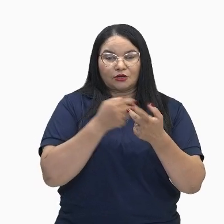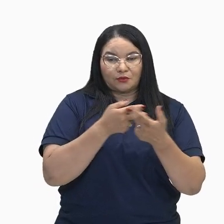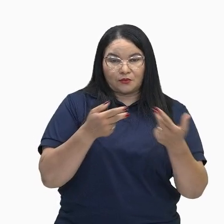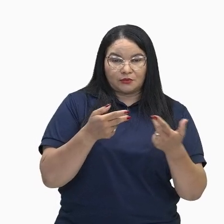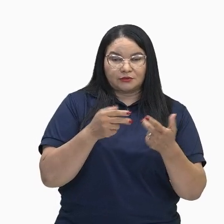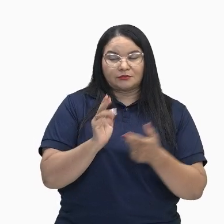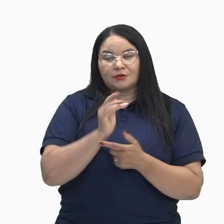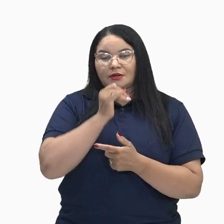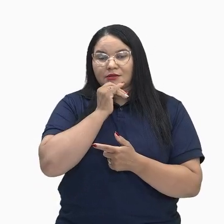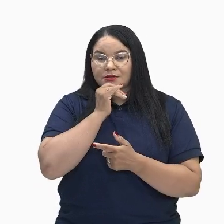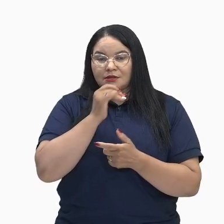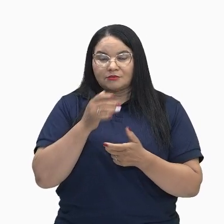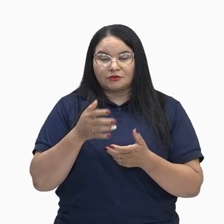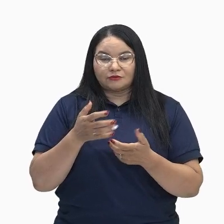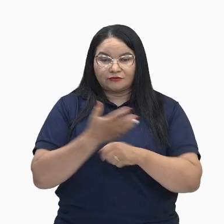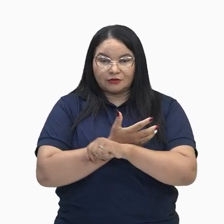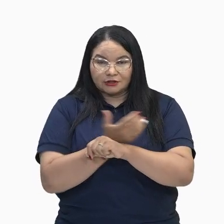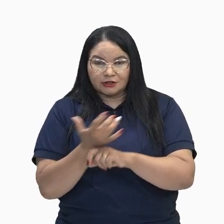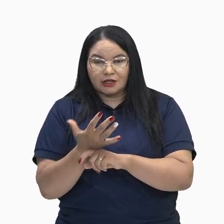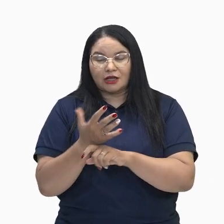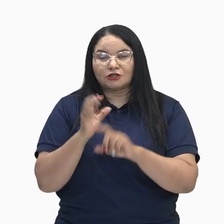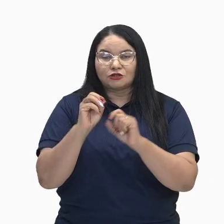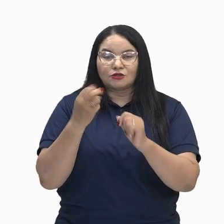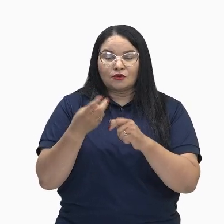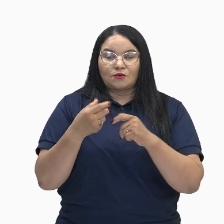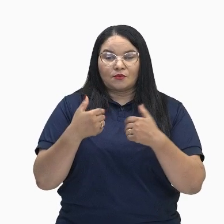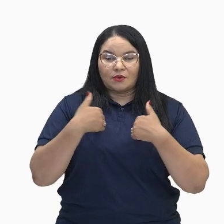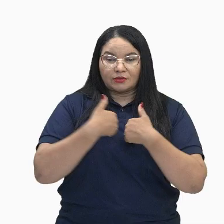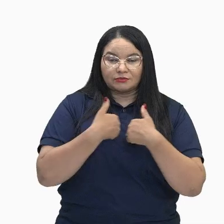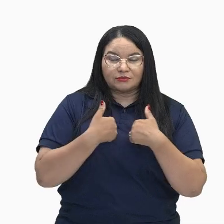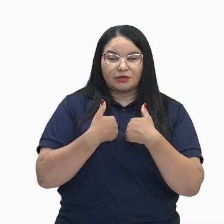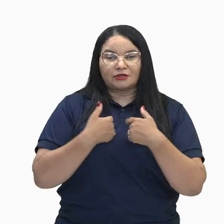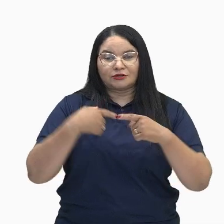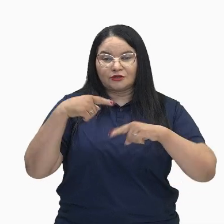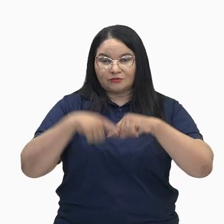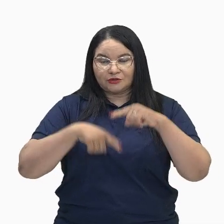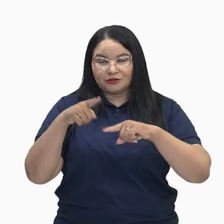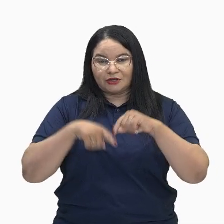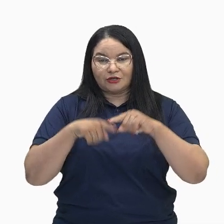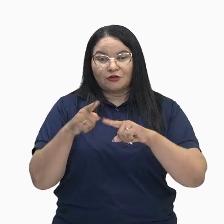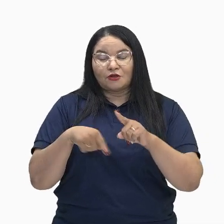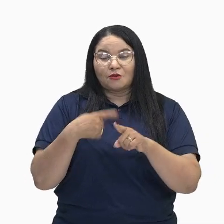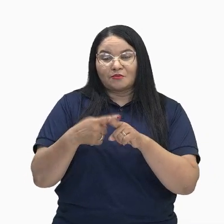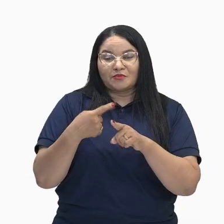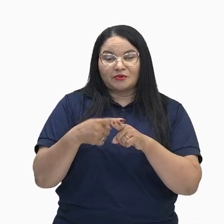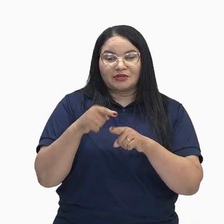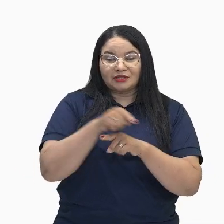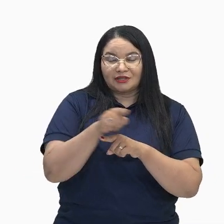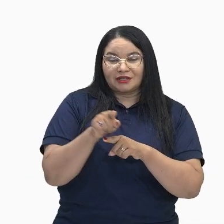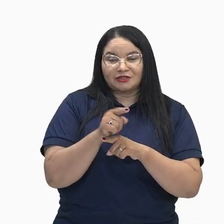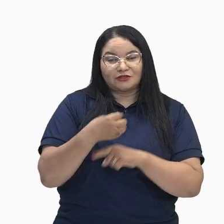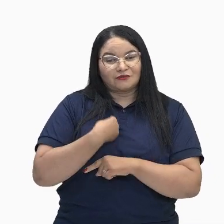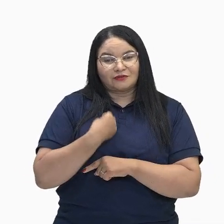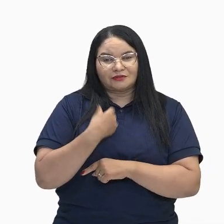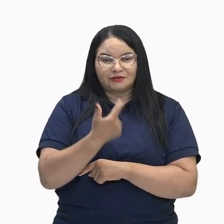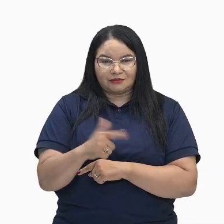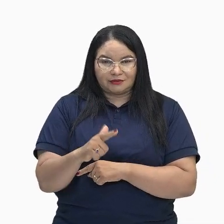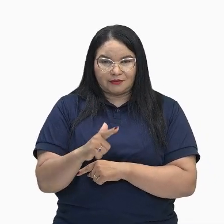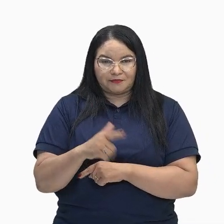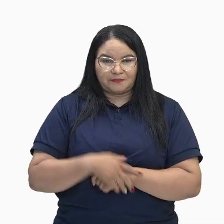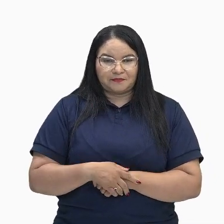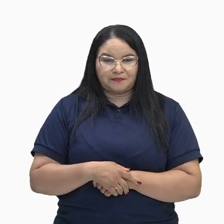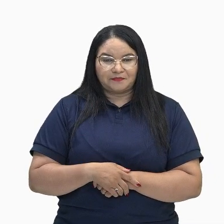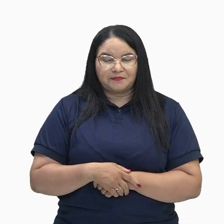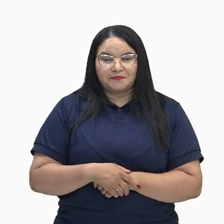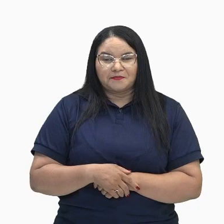como os vegetais, os animais, os objetos, porque eles são seres inanimados, né?